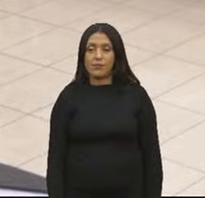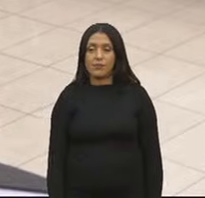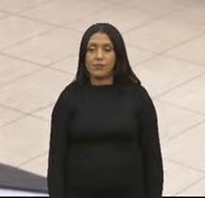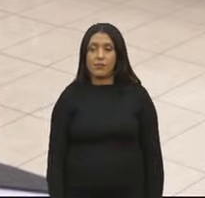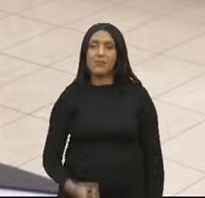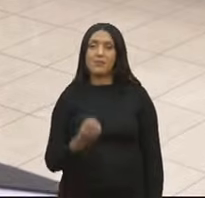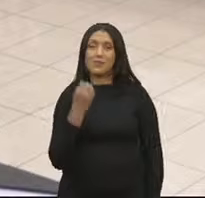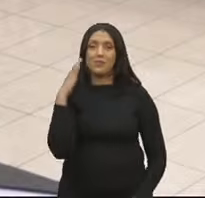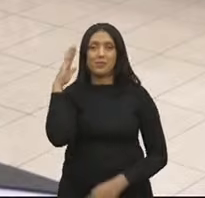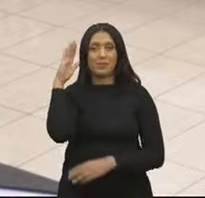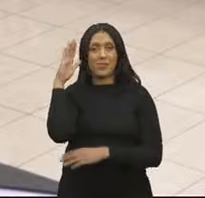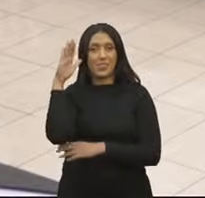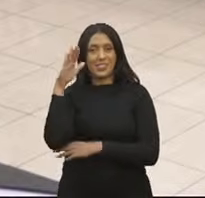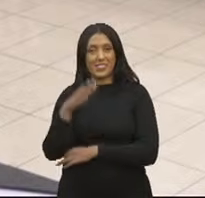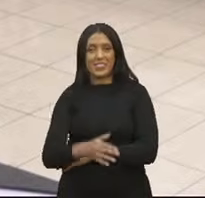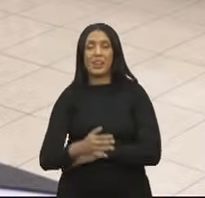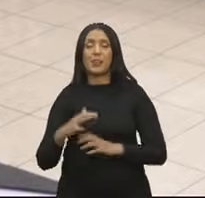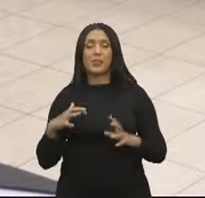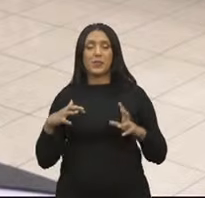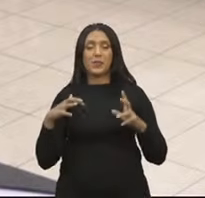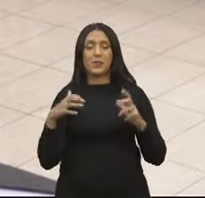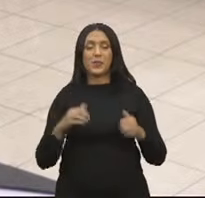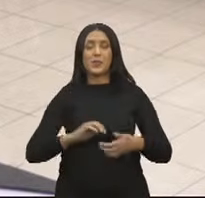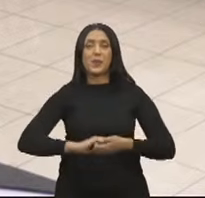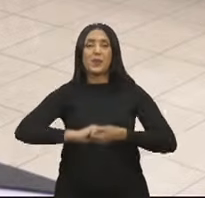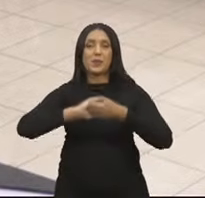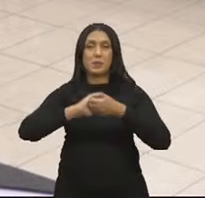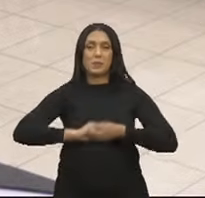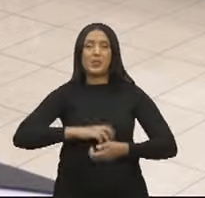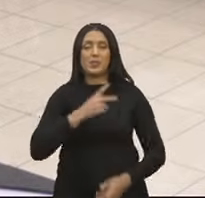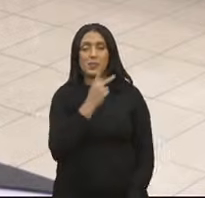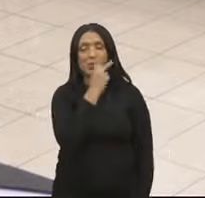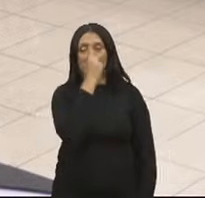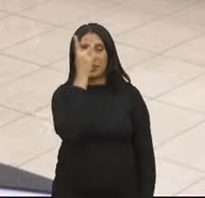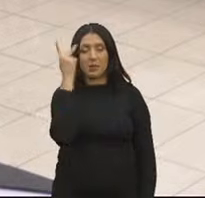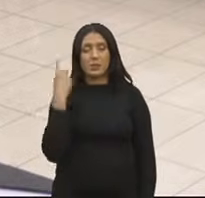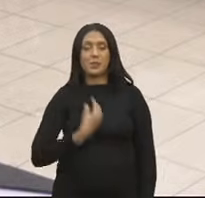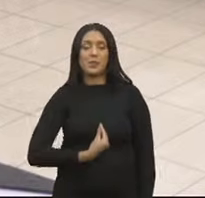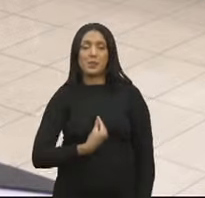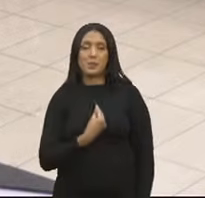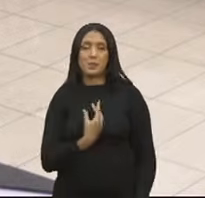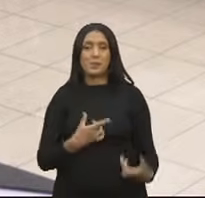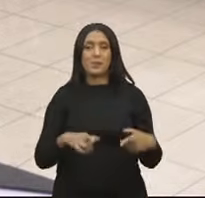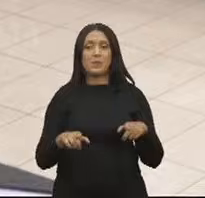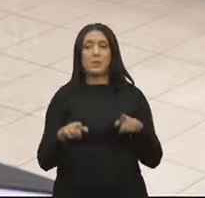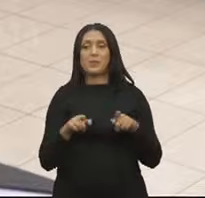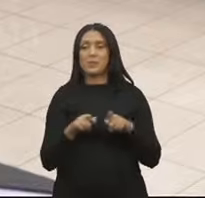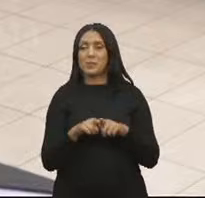Boa tarde a todos, eu quero cumprimentar você que nos acompanha, quero cumprimentar aqui em nome da dona Valmira,